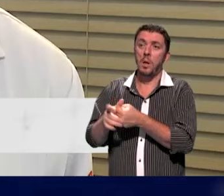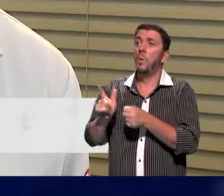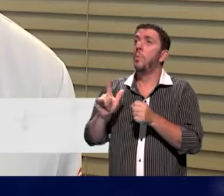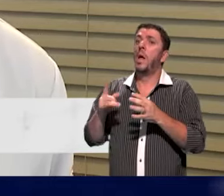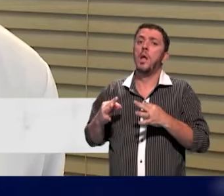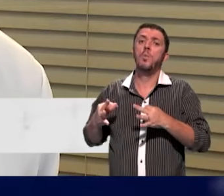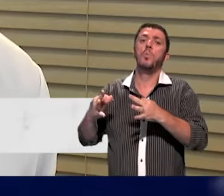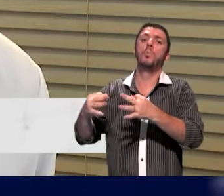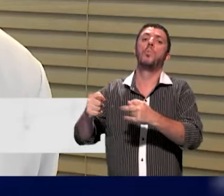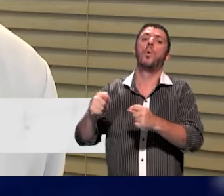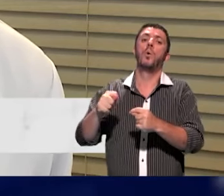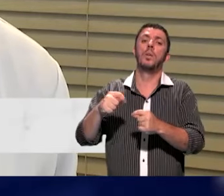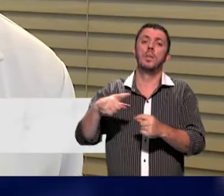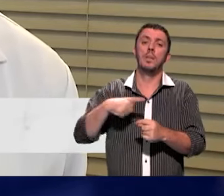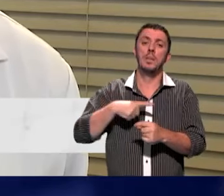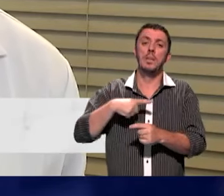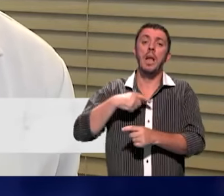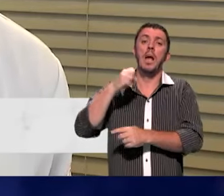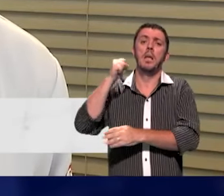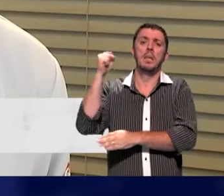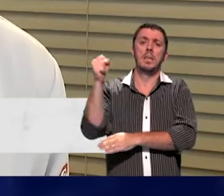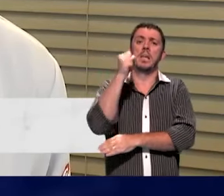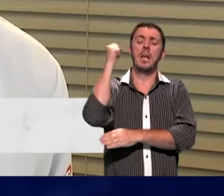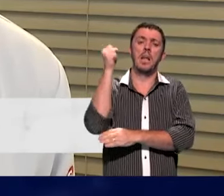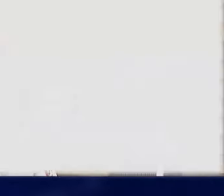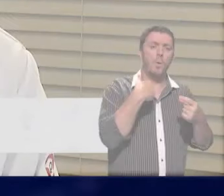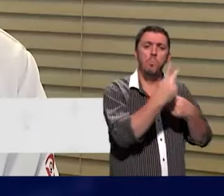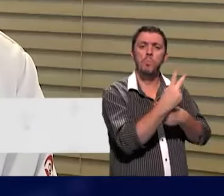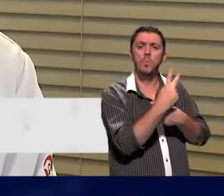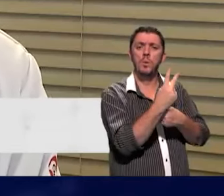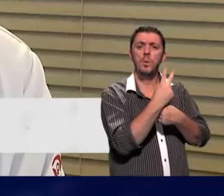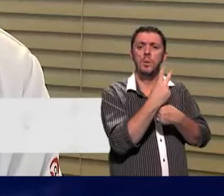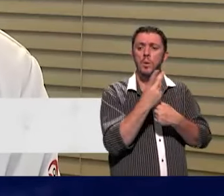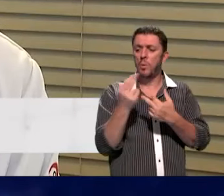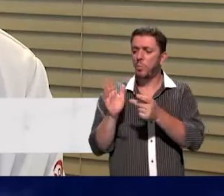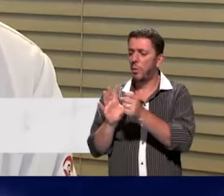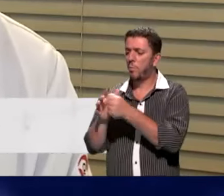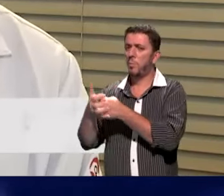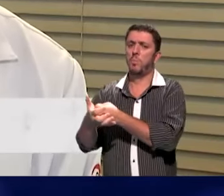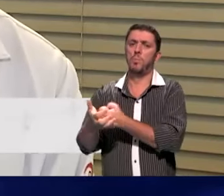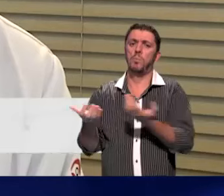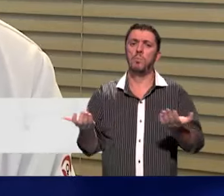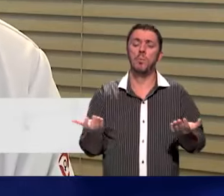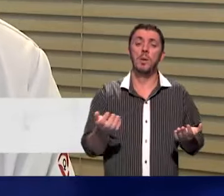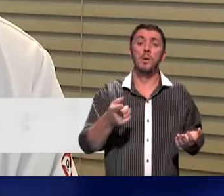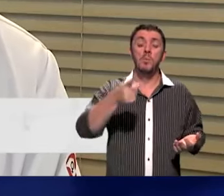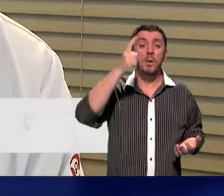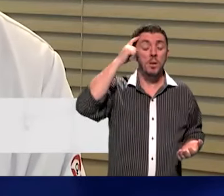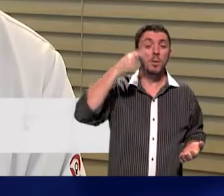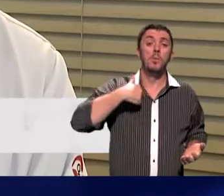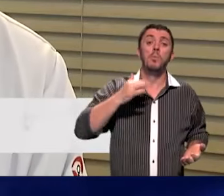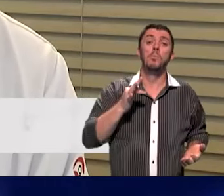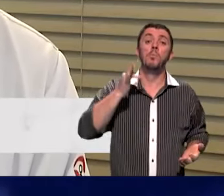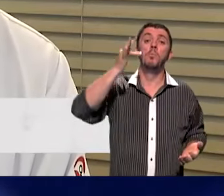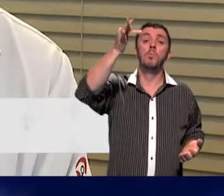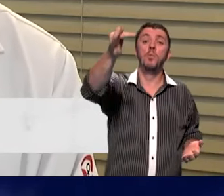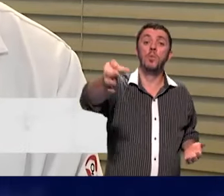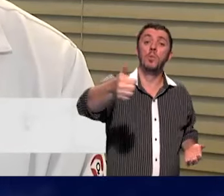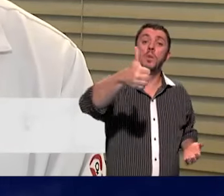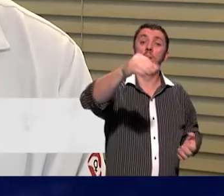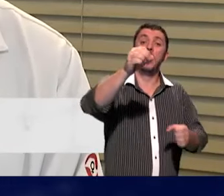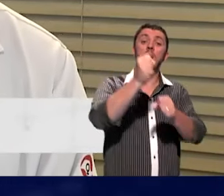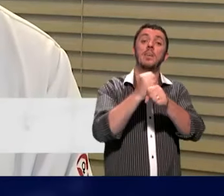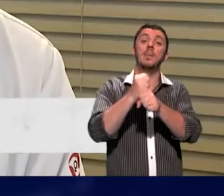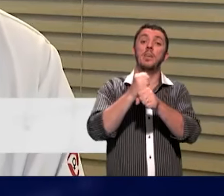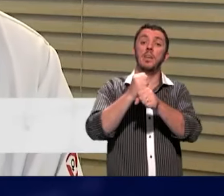grávida só uma parcela menor e as gestantes da mesma forma você olhando pro futuro daqui 10 anos e voltando para hoje é